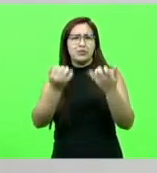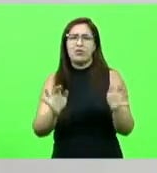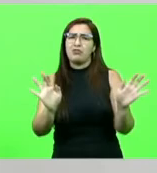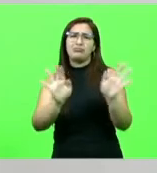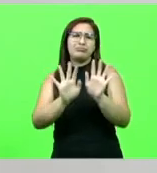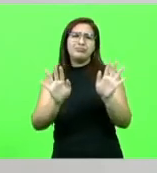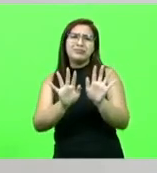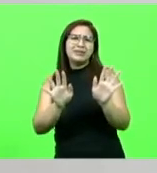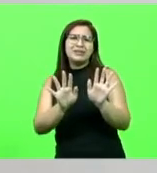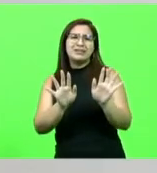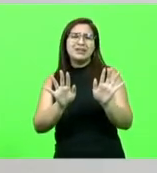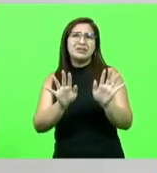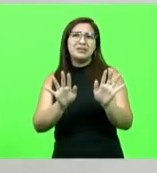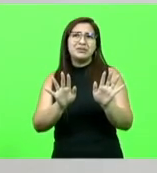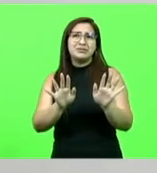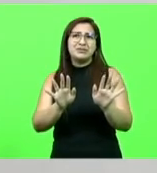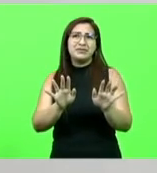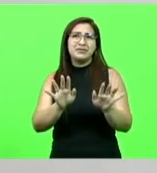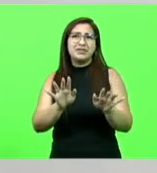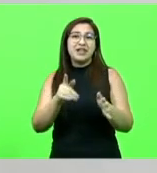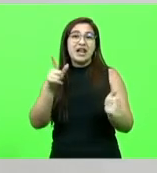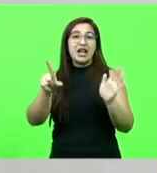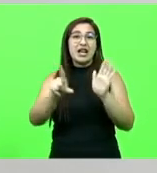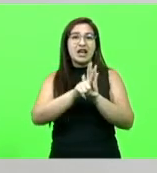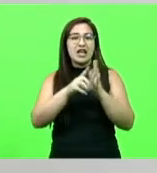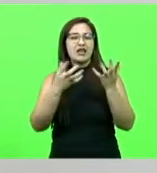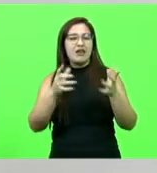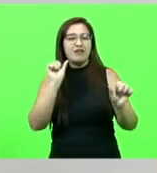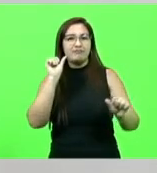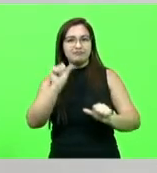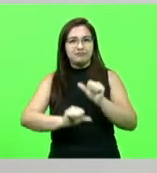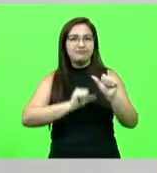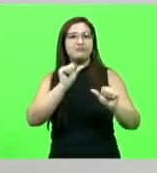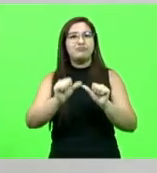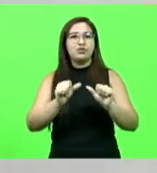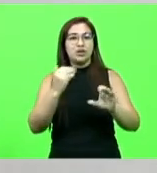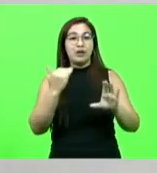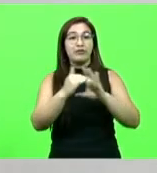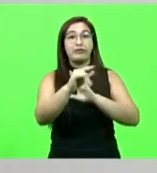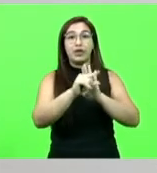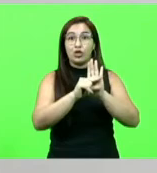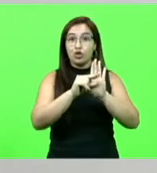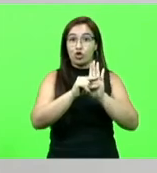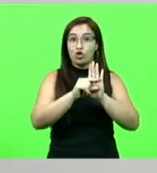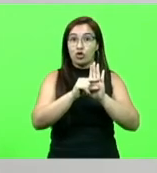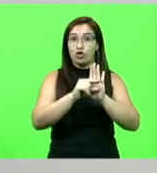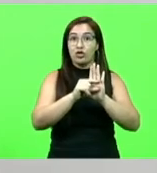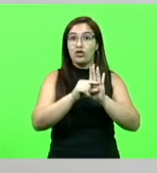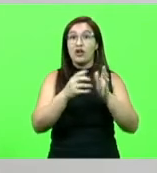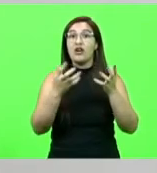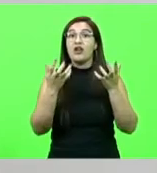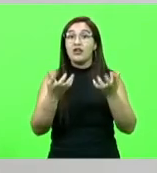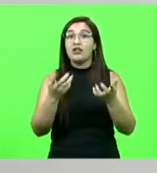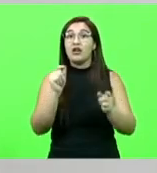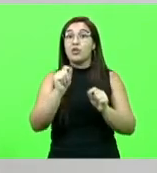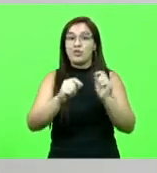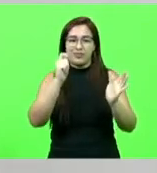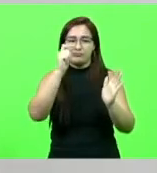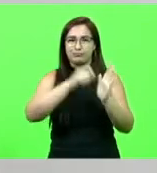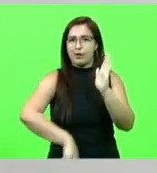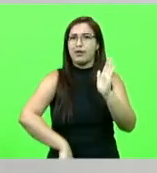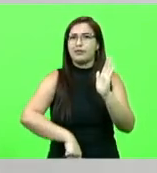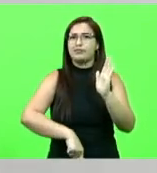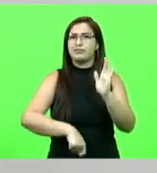pior ainda, ele, além de querer mudar uma nota técnica, ele quer assinar a nota técnica. Por